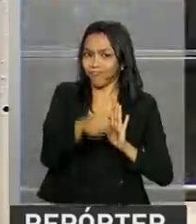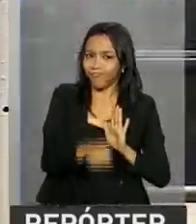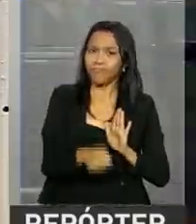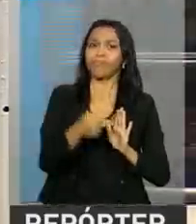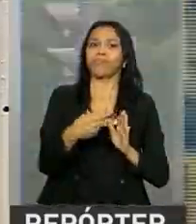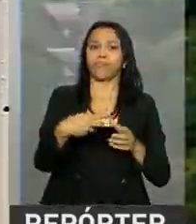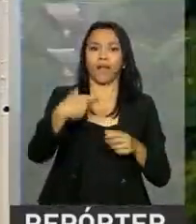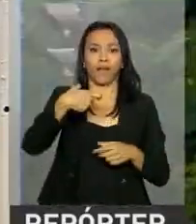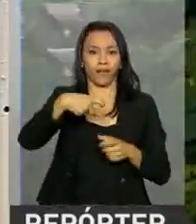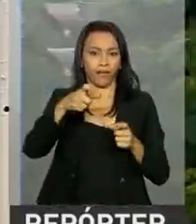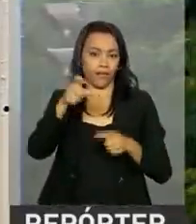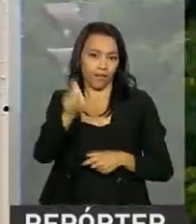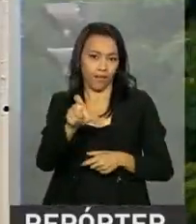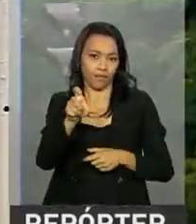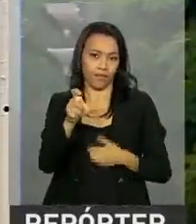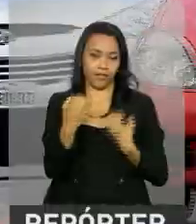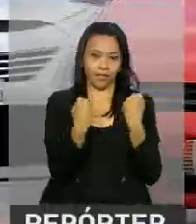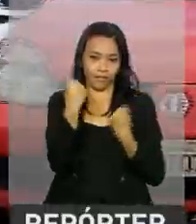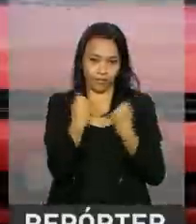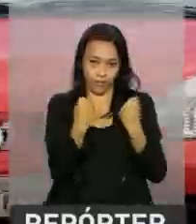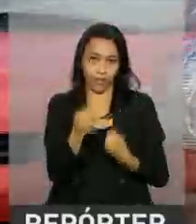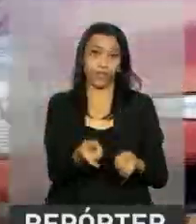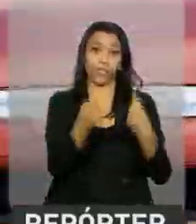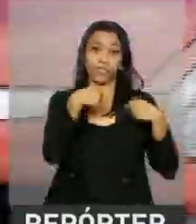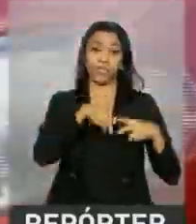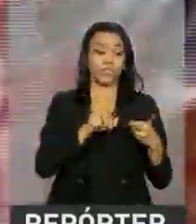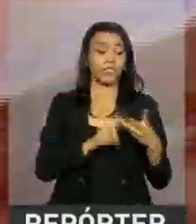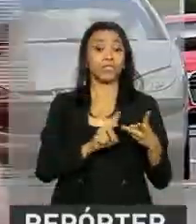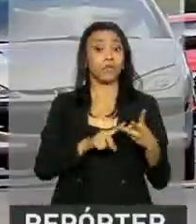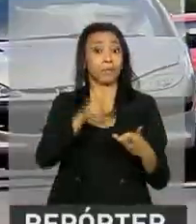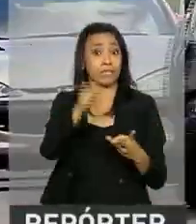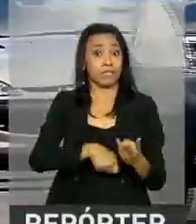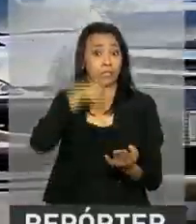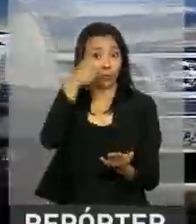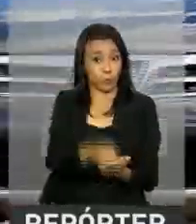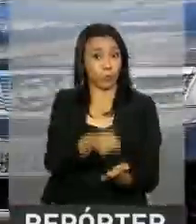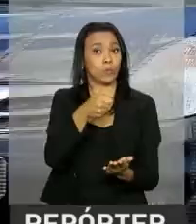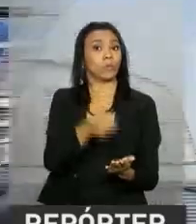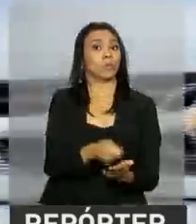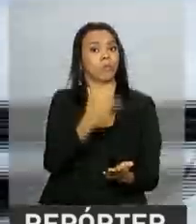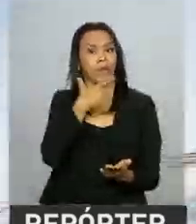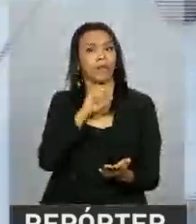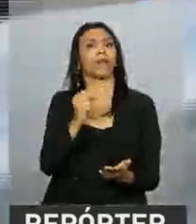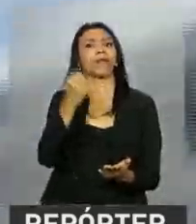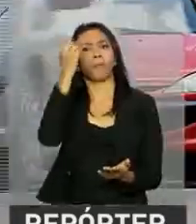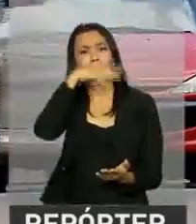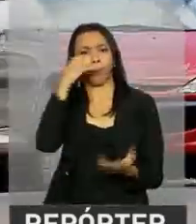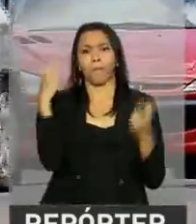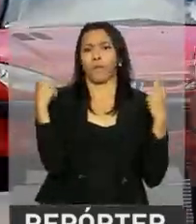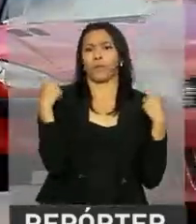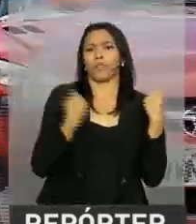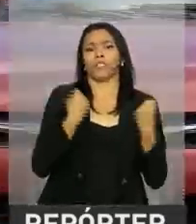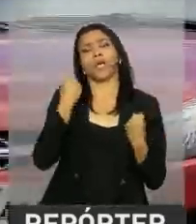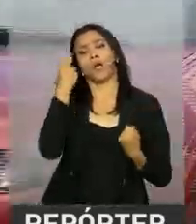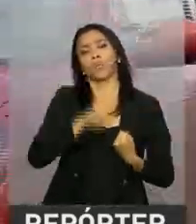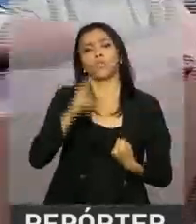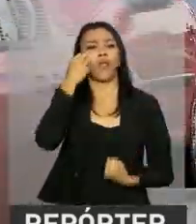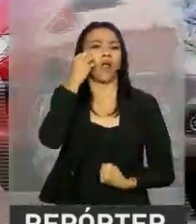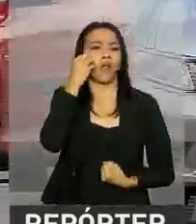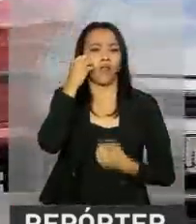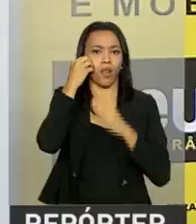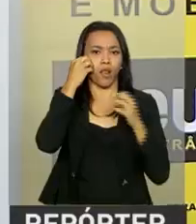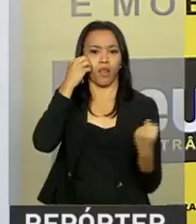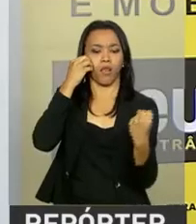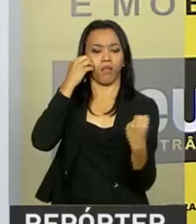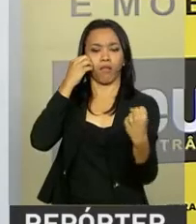da Carteira Nacional de Habilitação e a aplicação de penas mais duras para os motoristas que usarem o celular enquanto